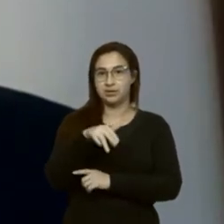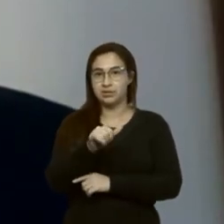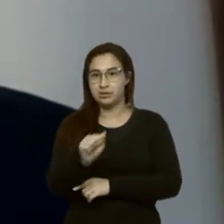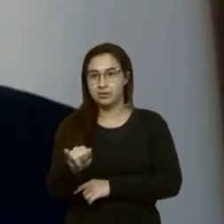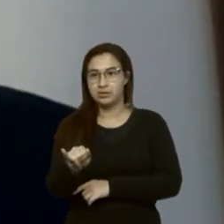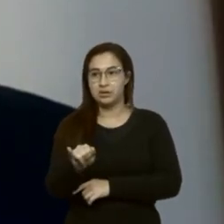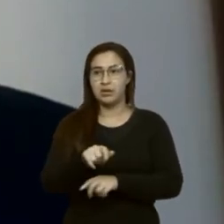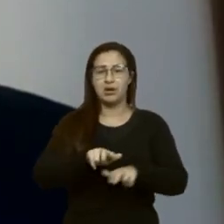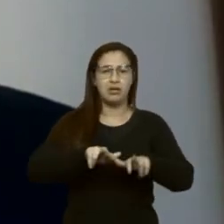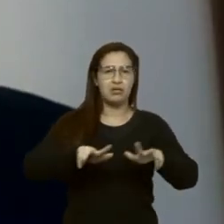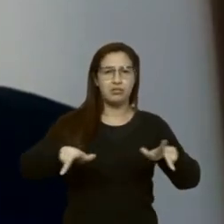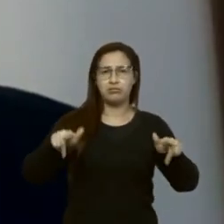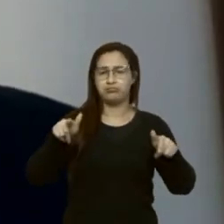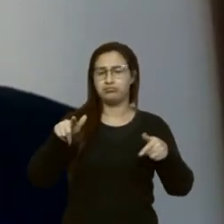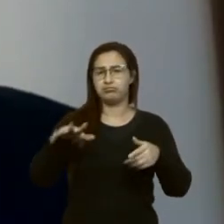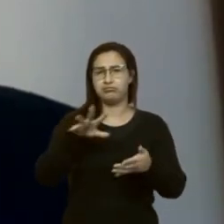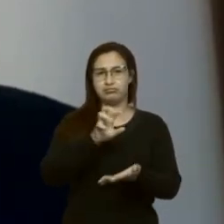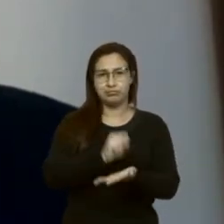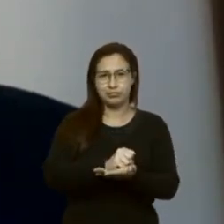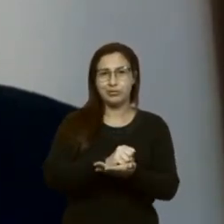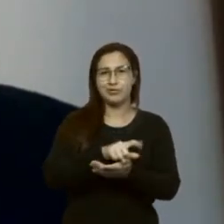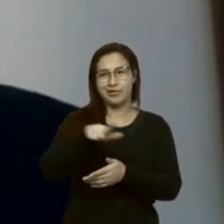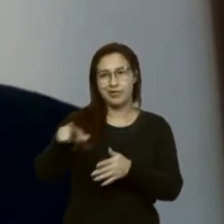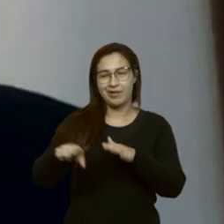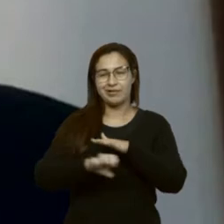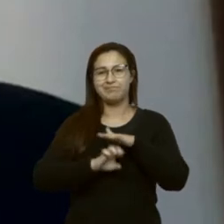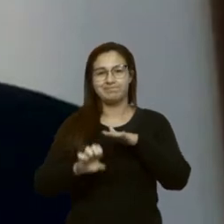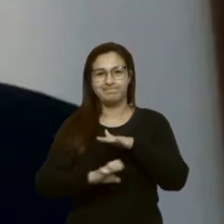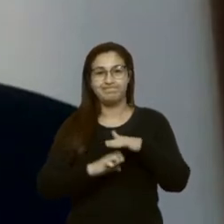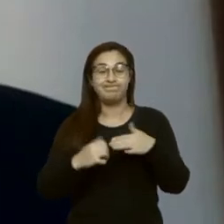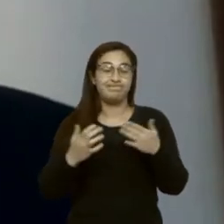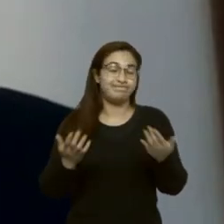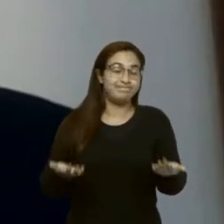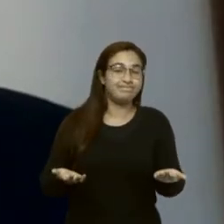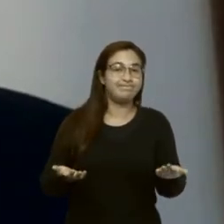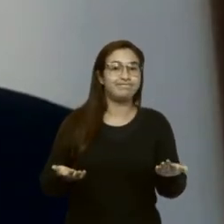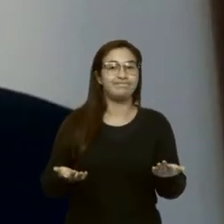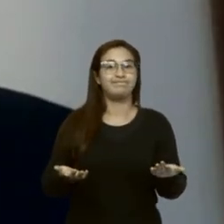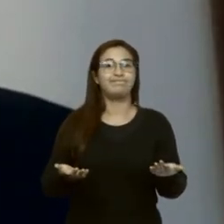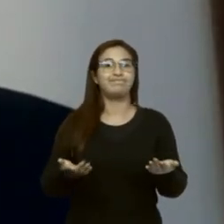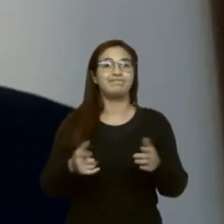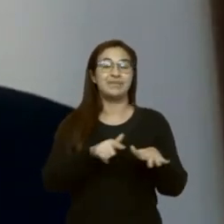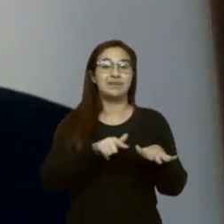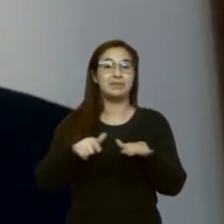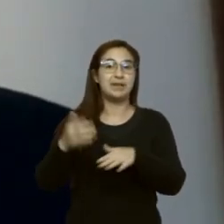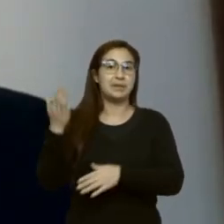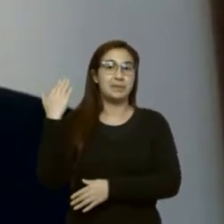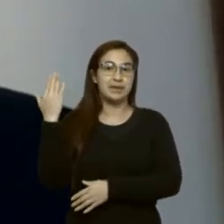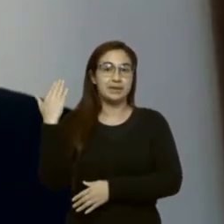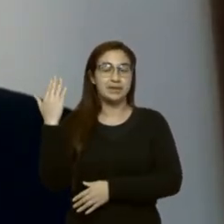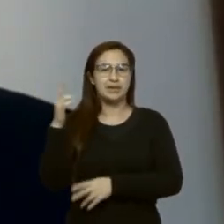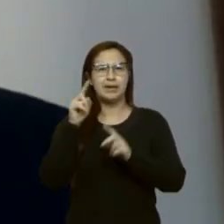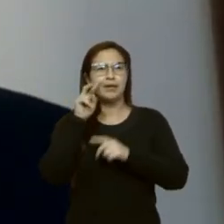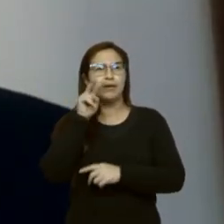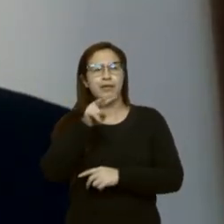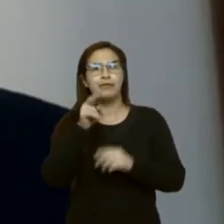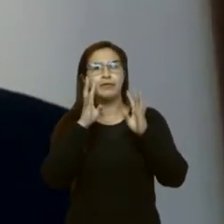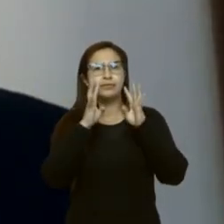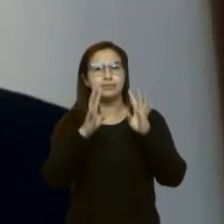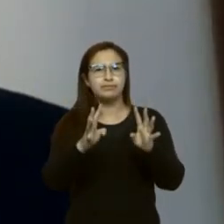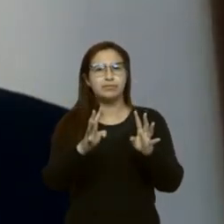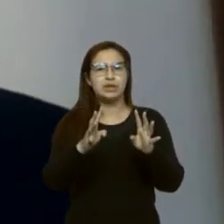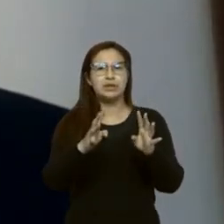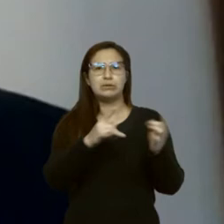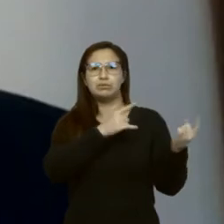empresas contratantes. Pois bem, senhoras e senhores, na semana passada assistimos a um ataque